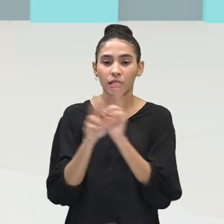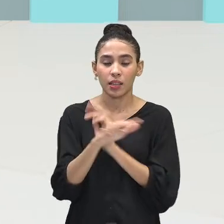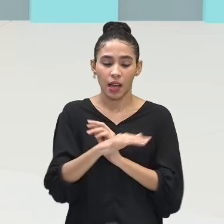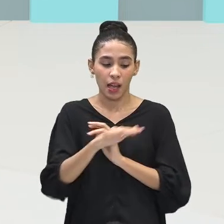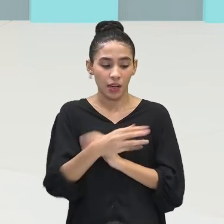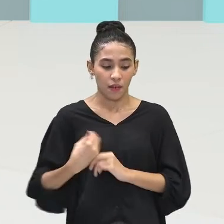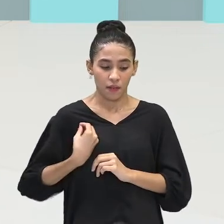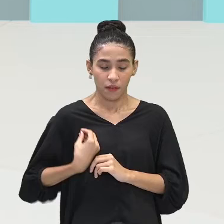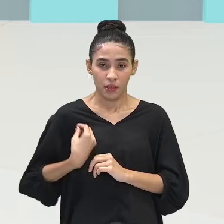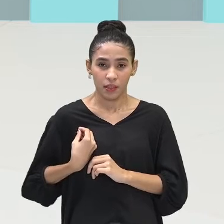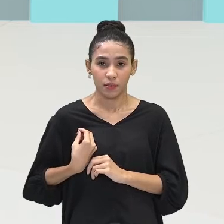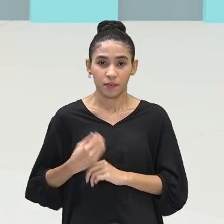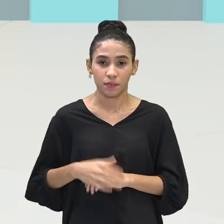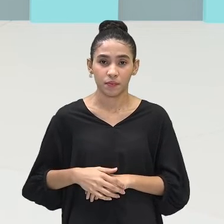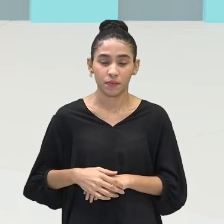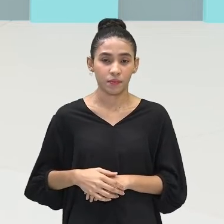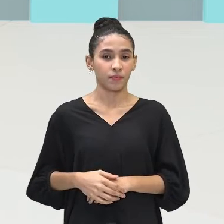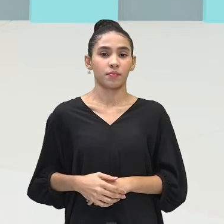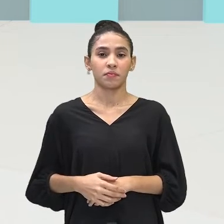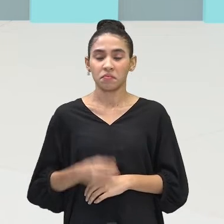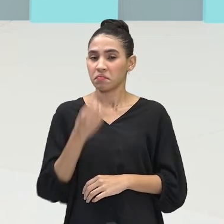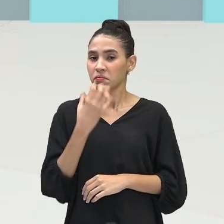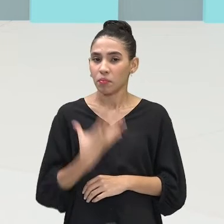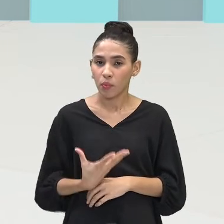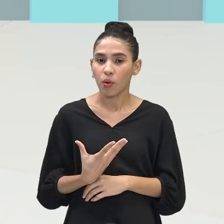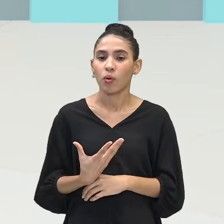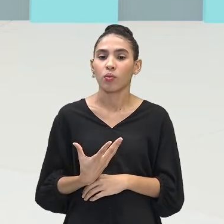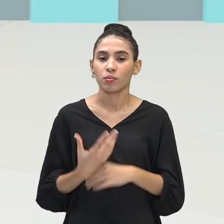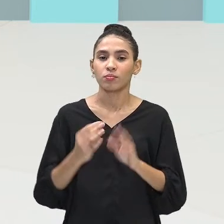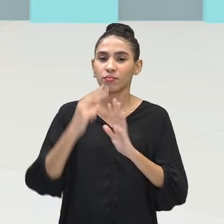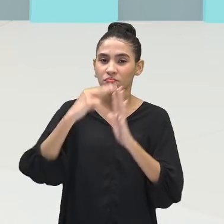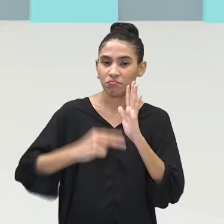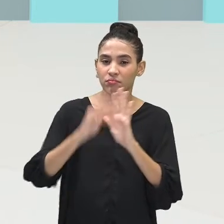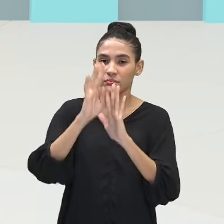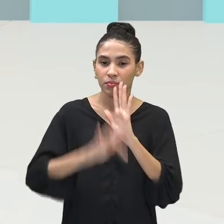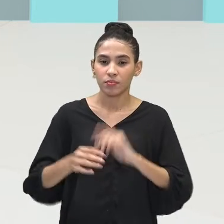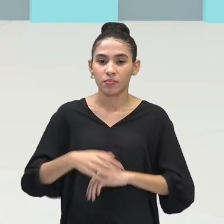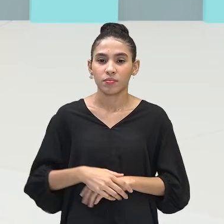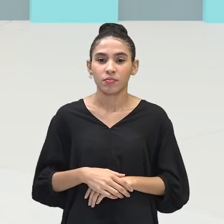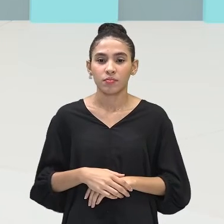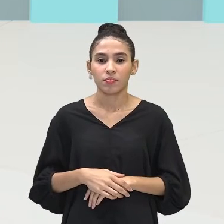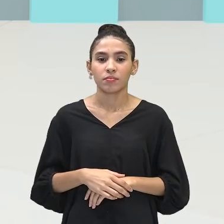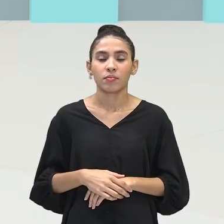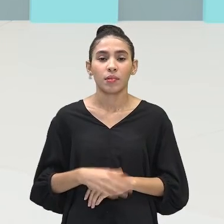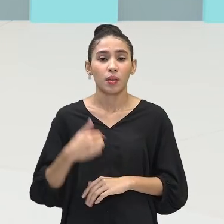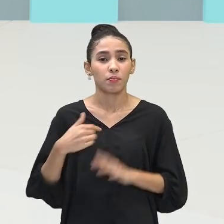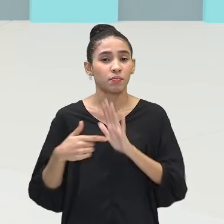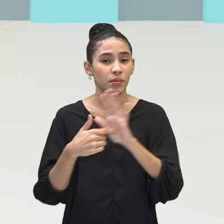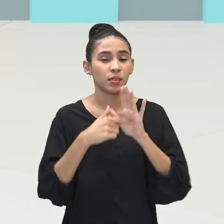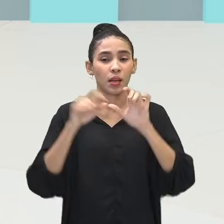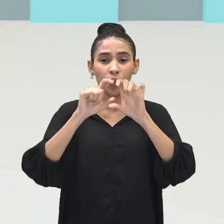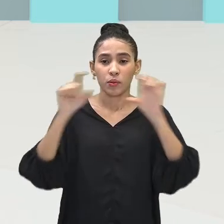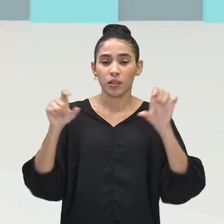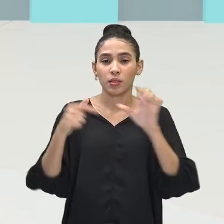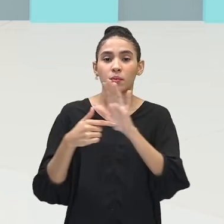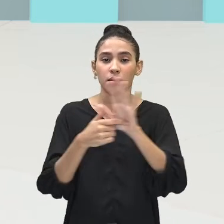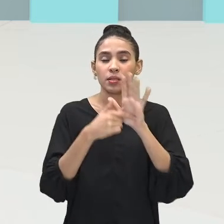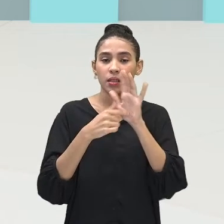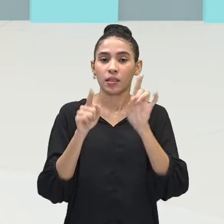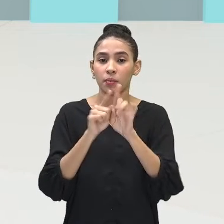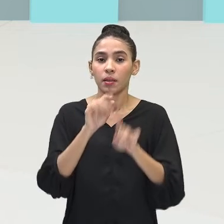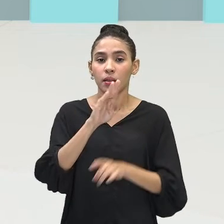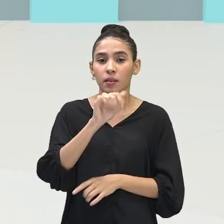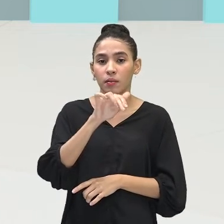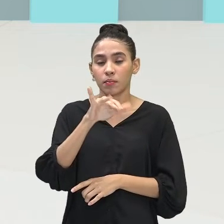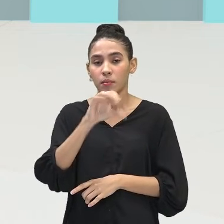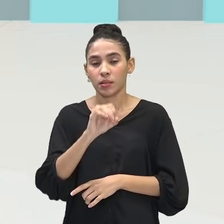a essa vivência. Vale muito, muito a pena a leitura, tá bom? Então, só quis trazer um trecho realmente para mostrar que também Basílio da